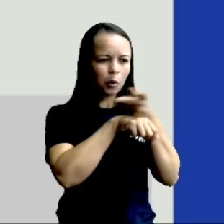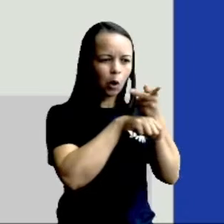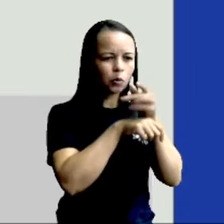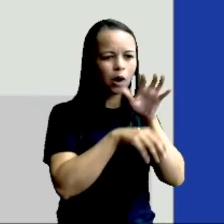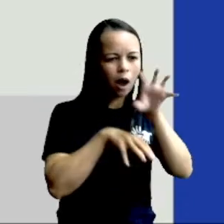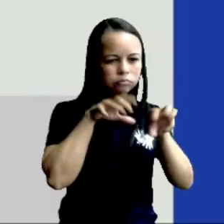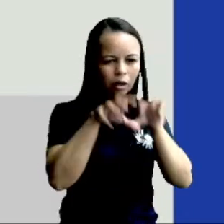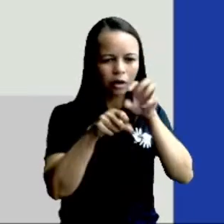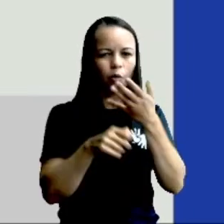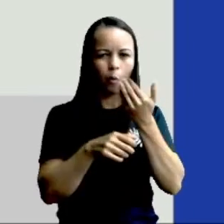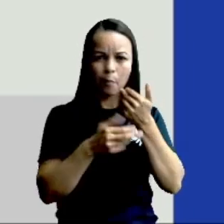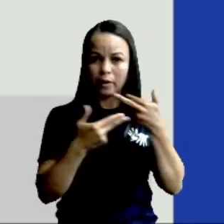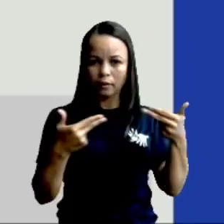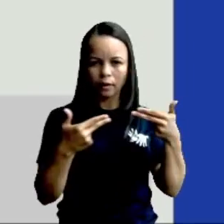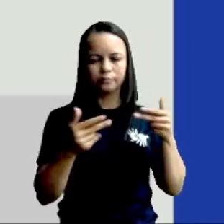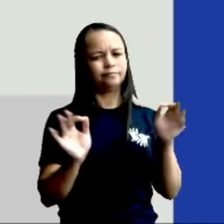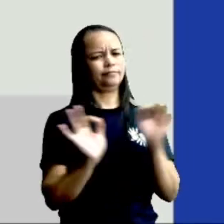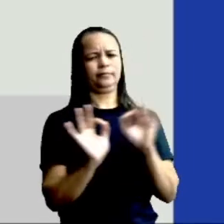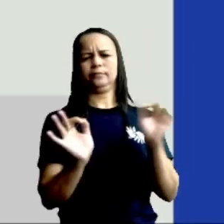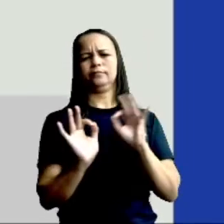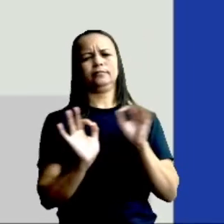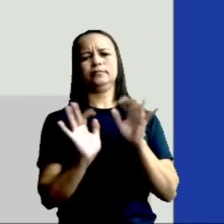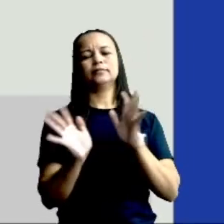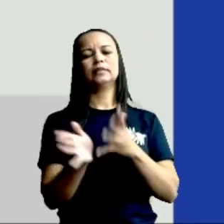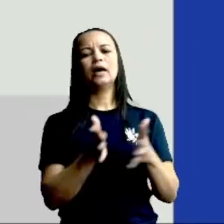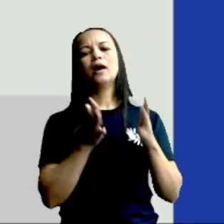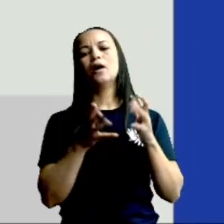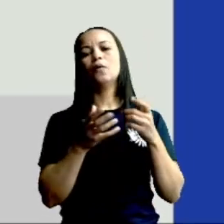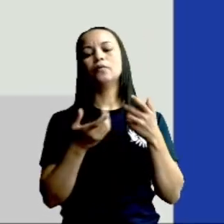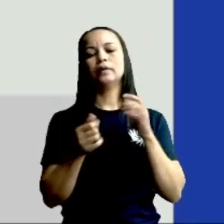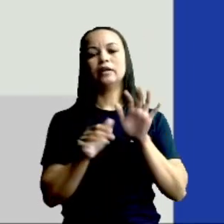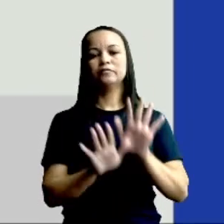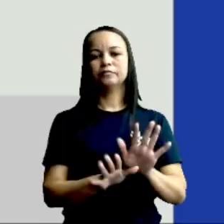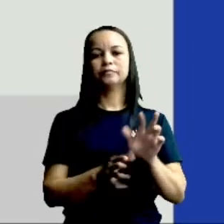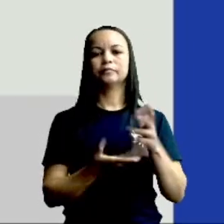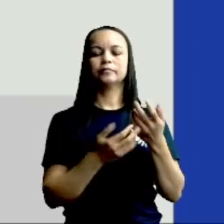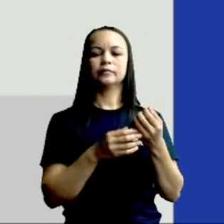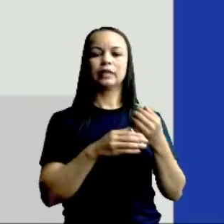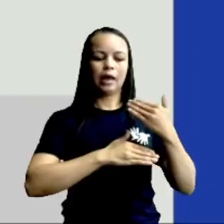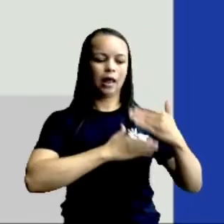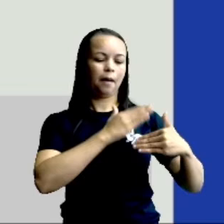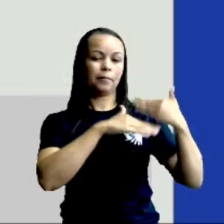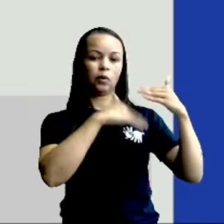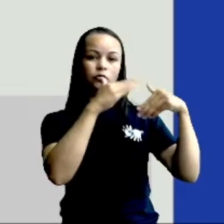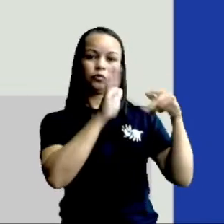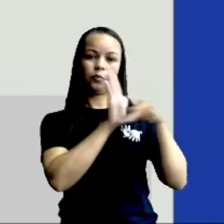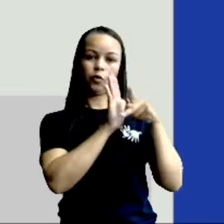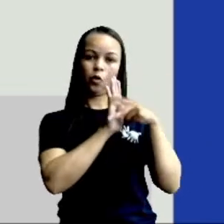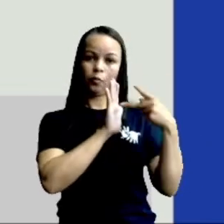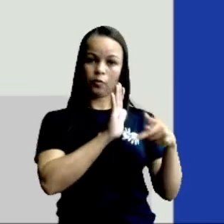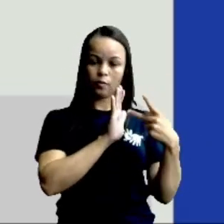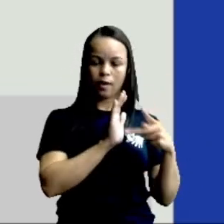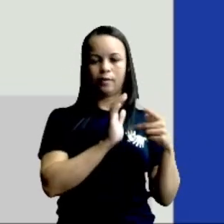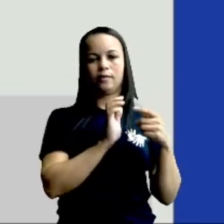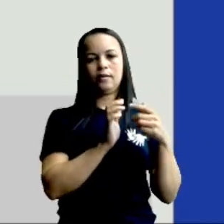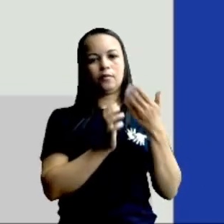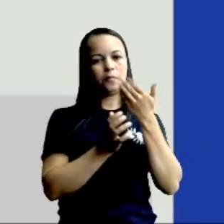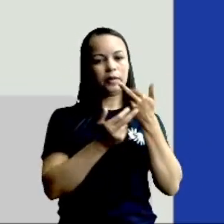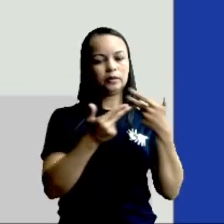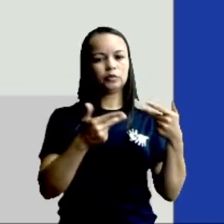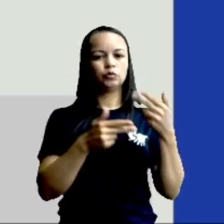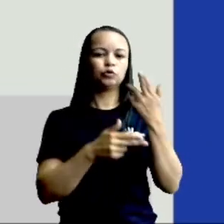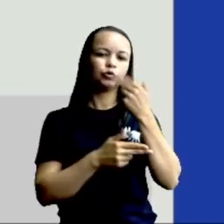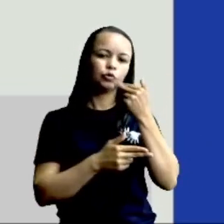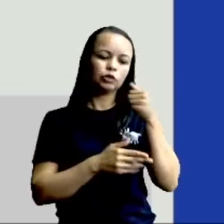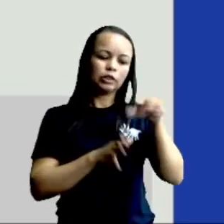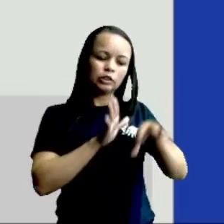né, gente? A planta não sai por aí procurando o alimento para caçar. Ela produz ali seu próprio alimento através dos nutrientes